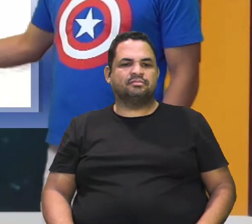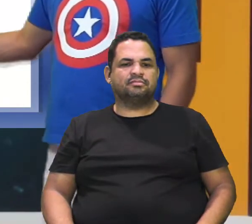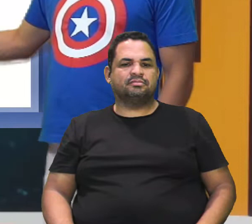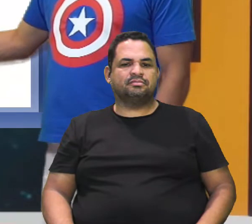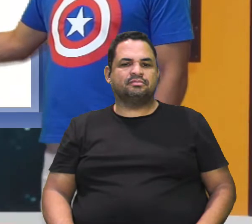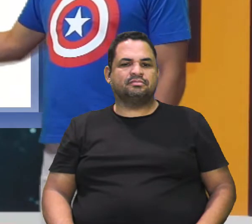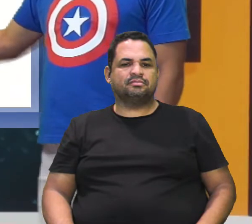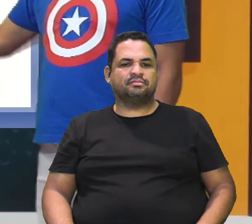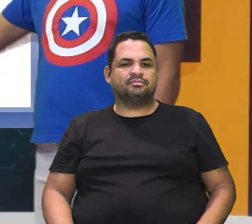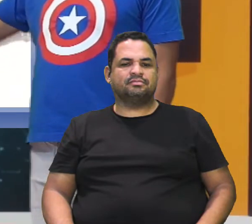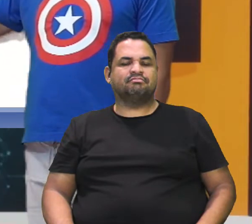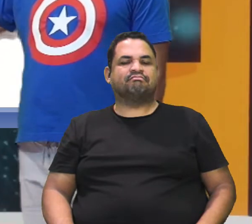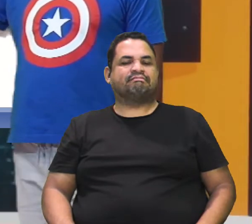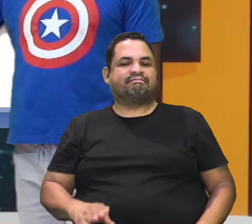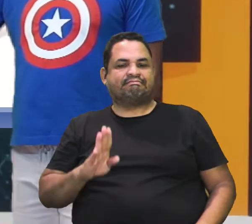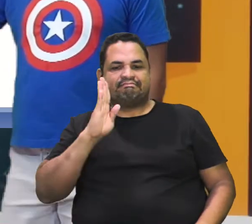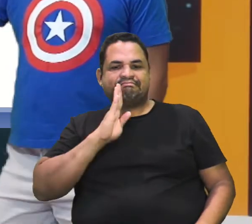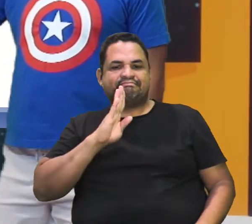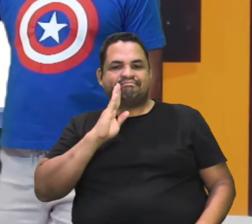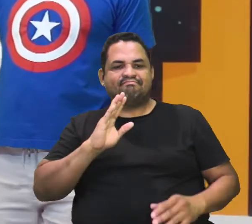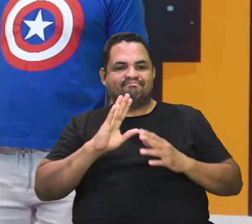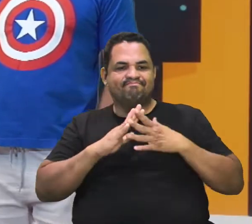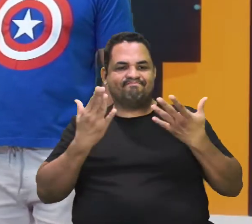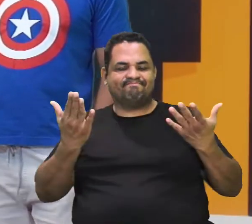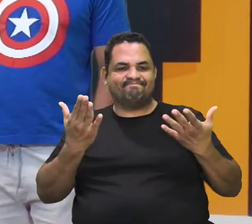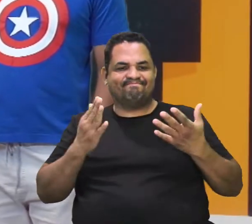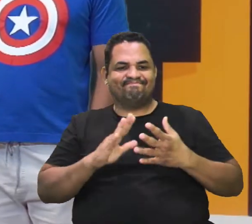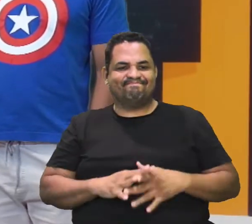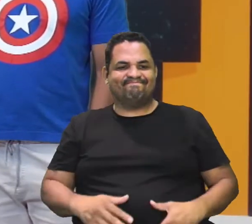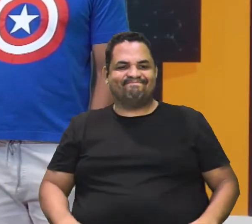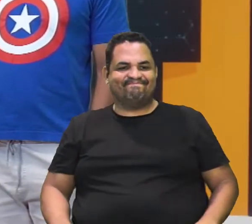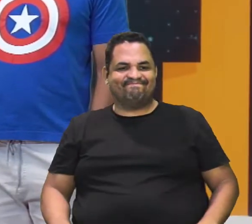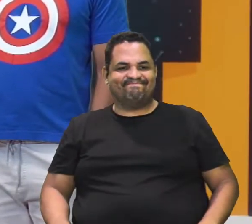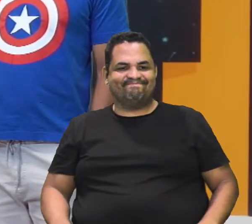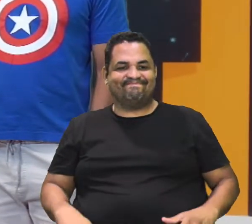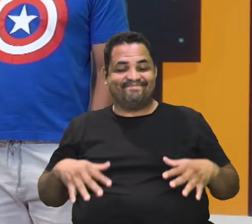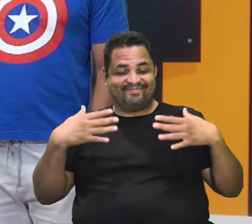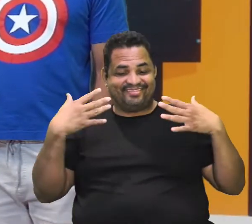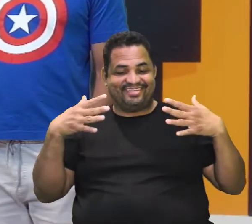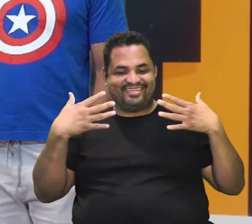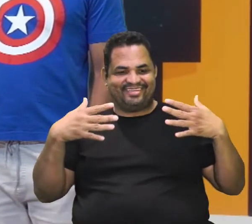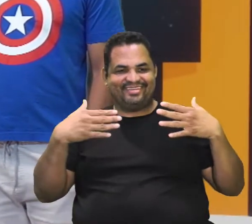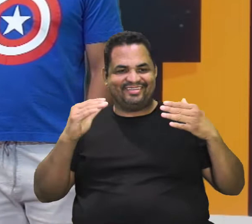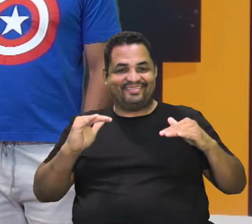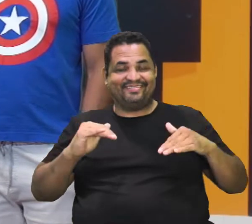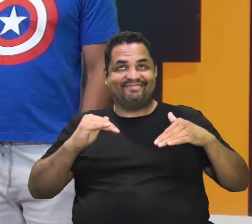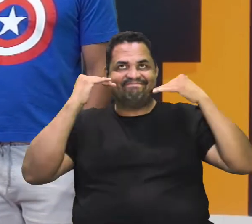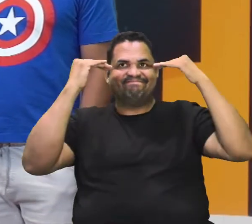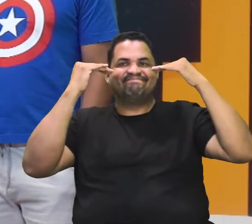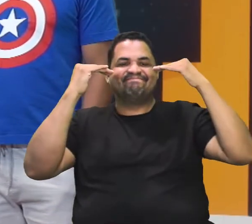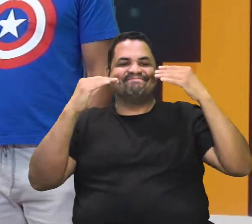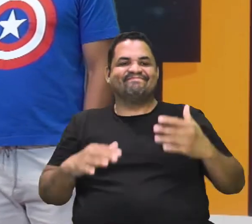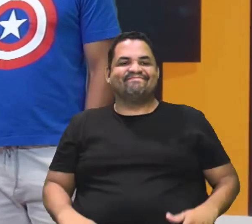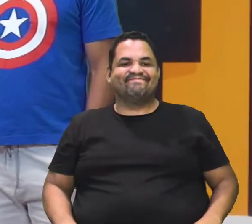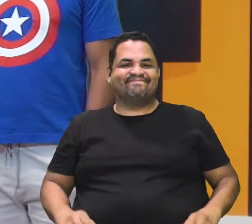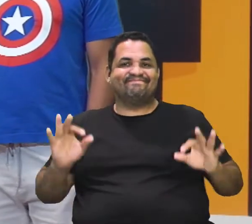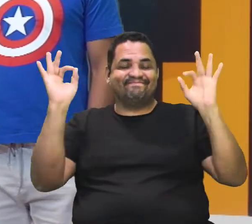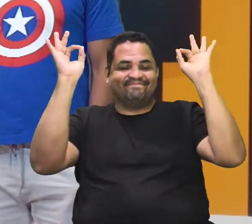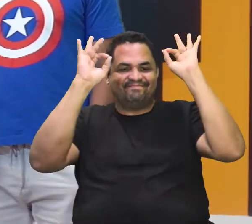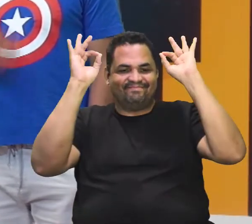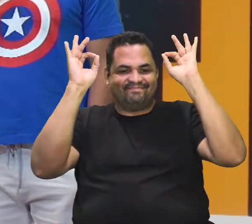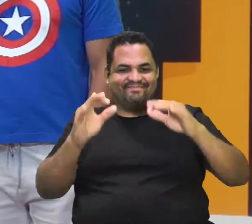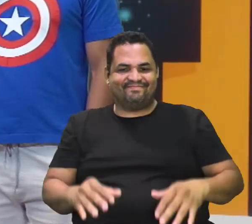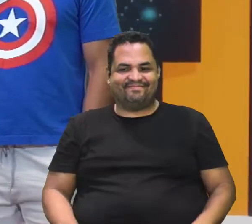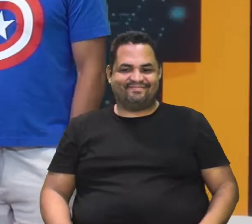amarro. É top, é show. É massa, eu achei que ia dizer é tech, é pop,